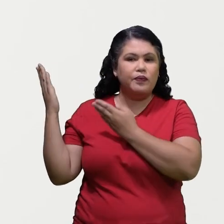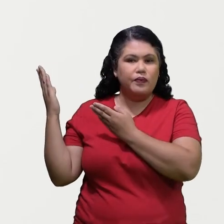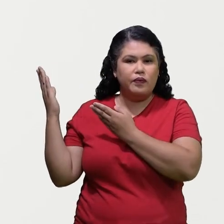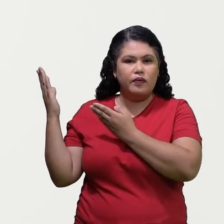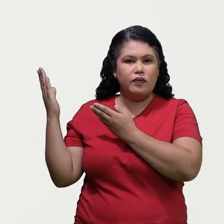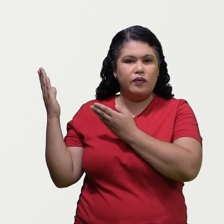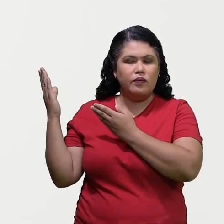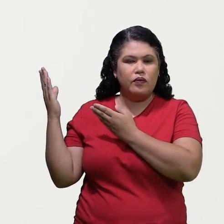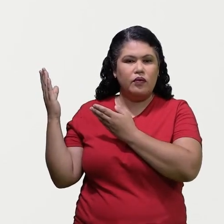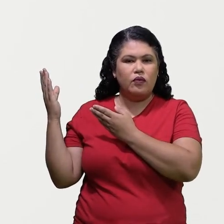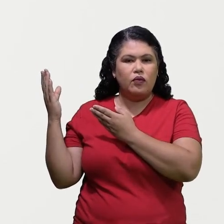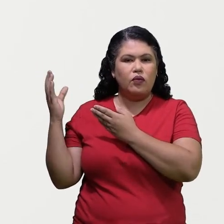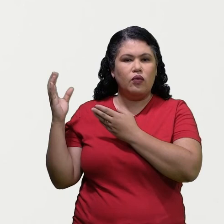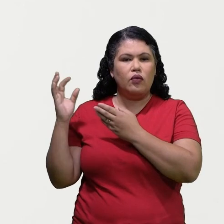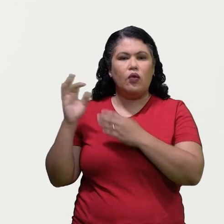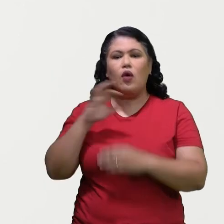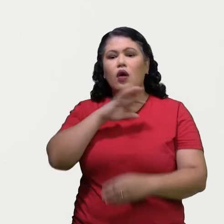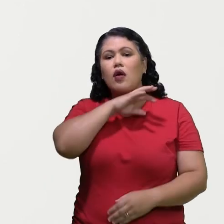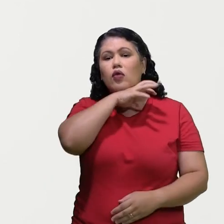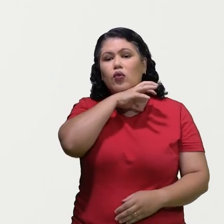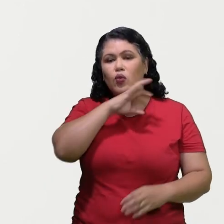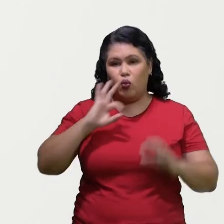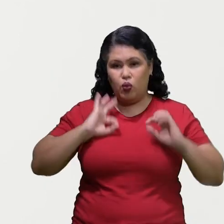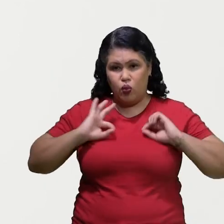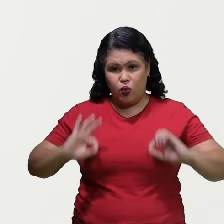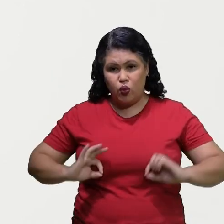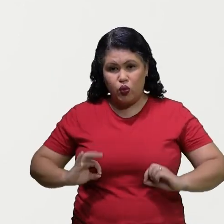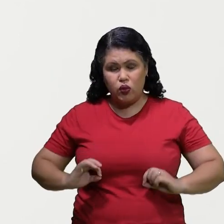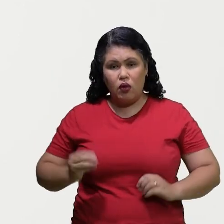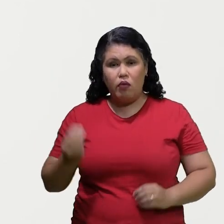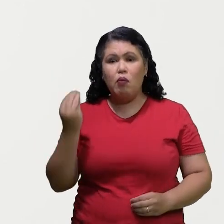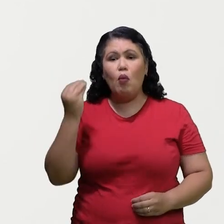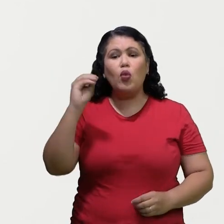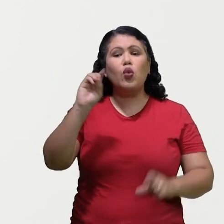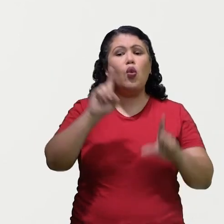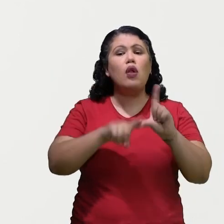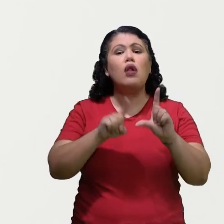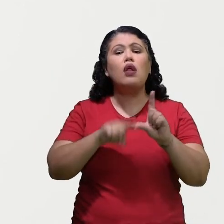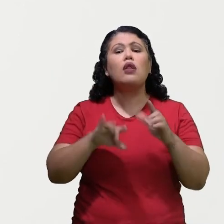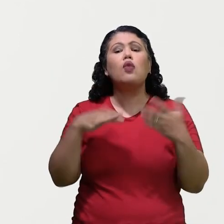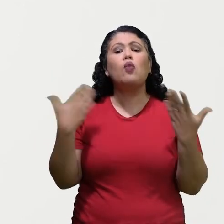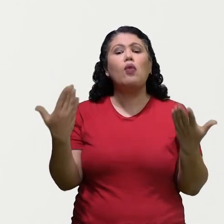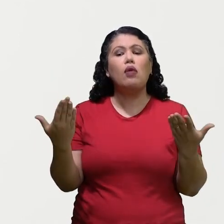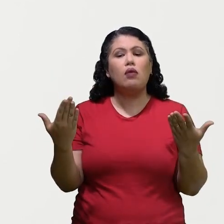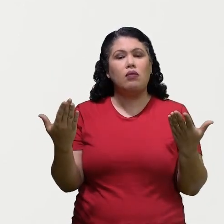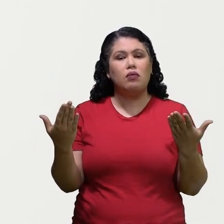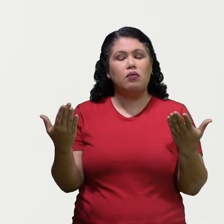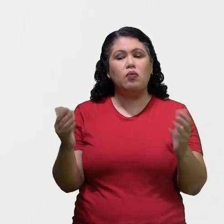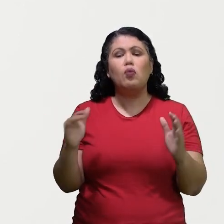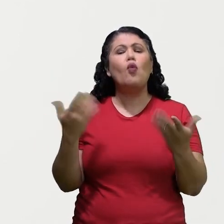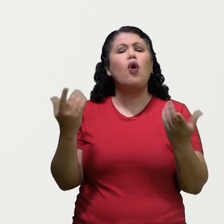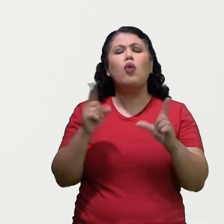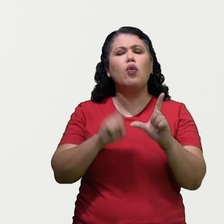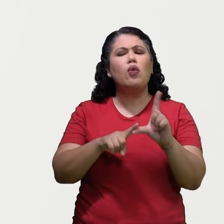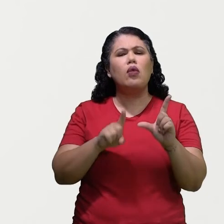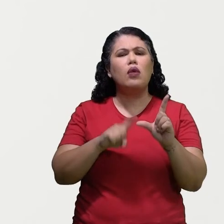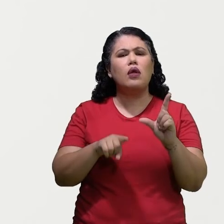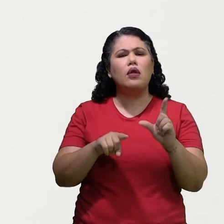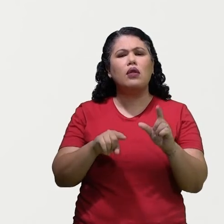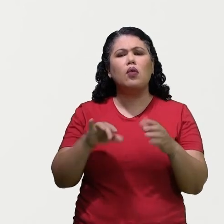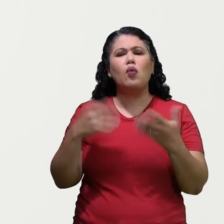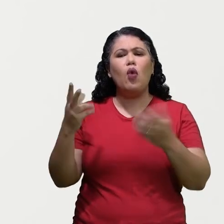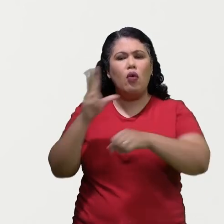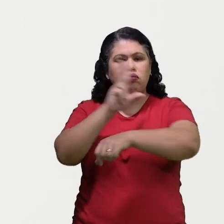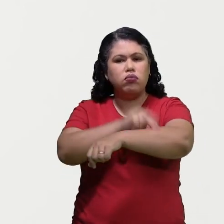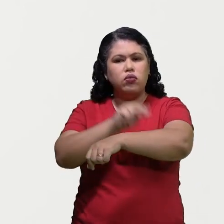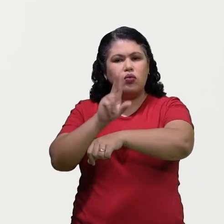Vocês colocaram para onça o quê? Qual foi a letrinha? Qual foi a letrinha para o gafanhoto?